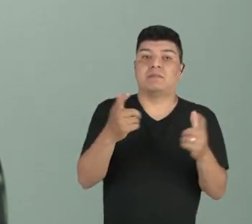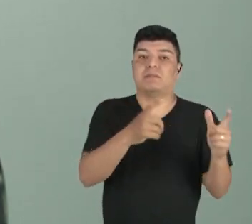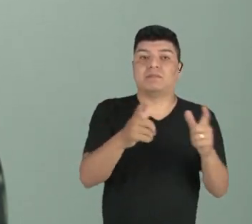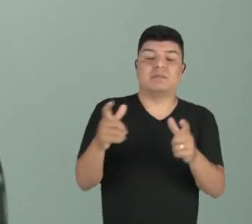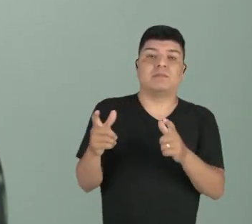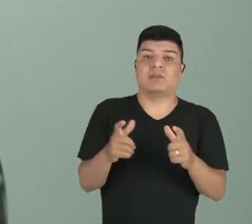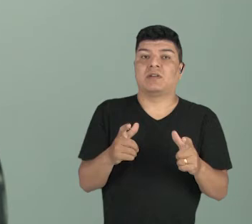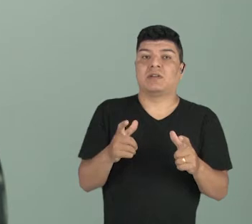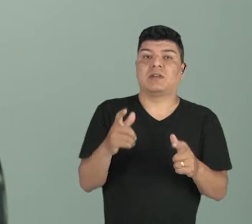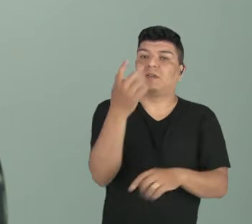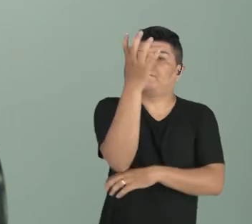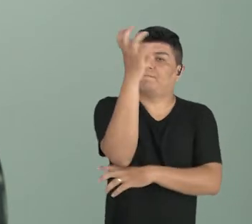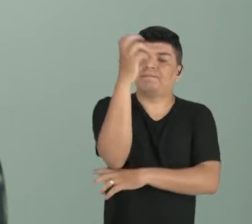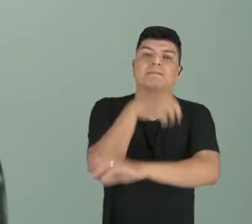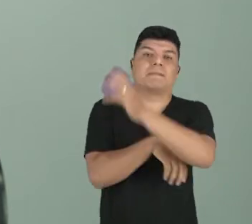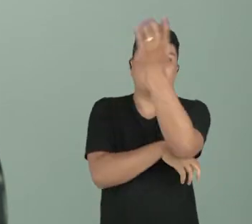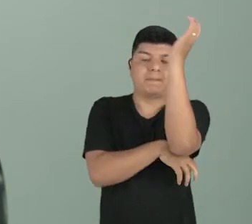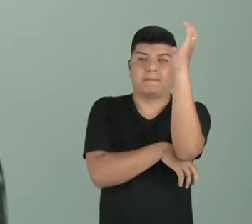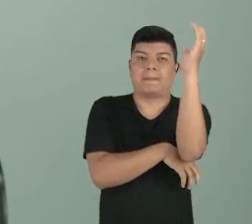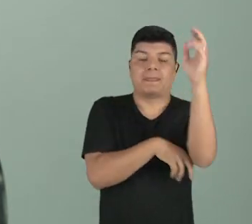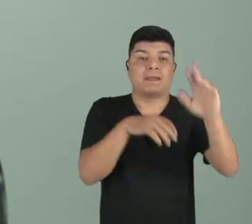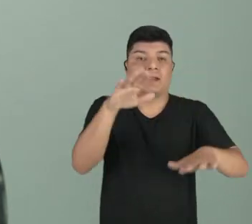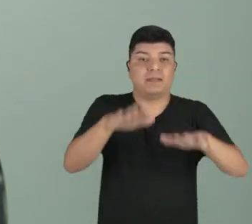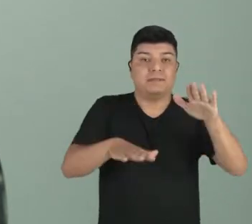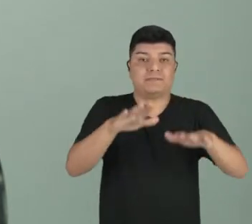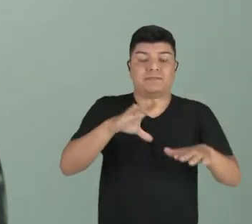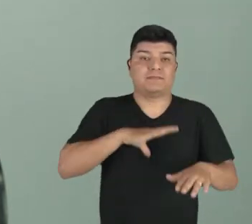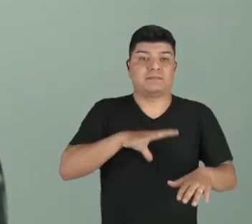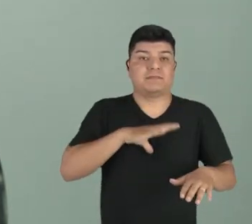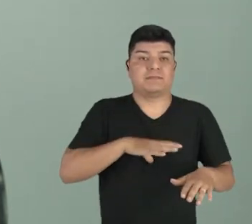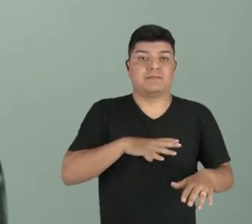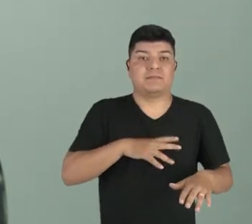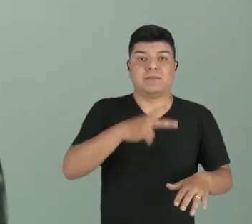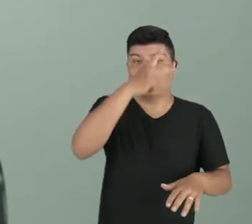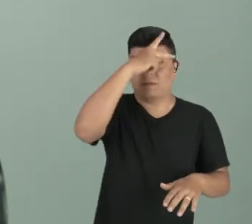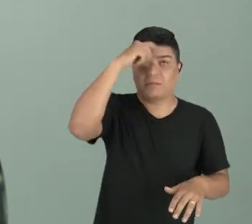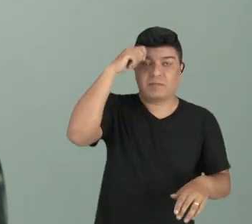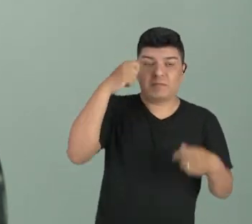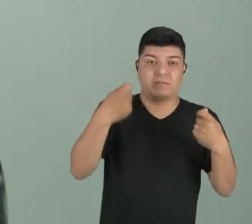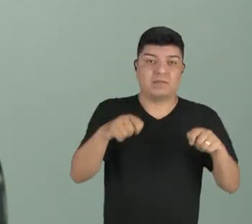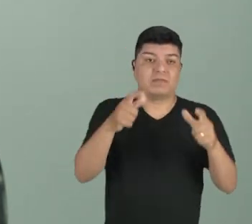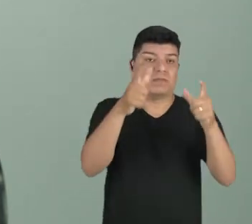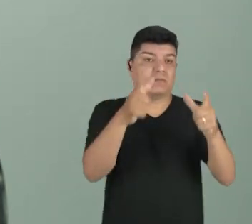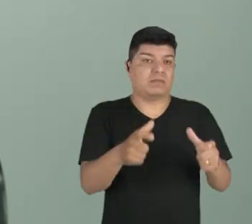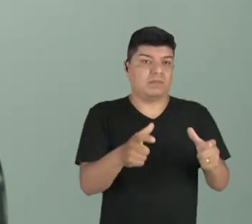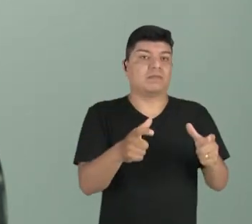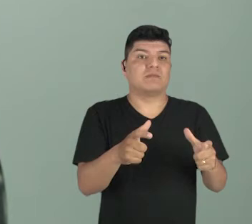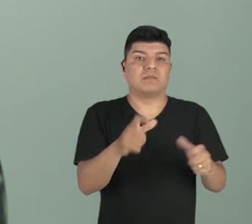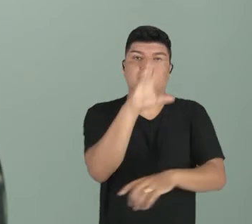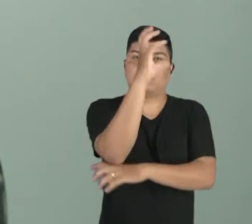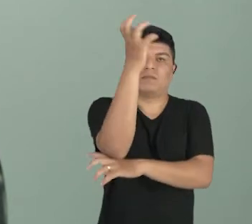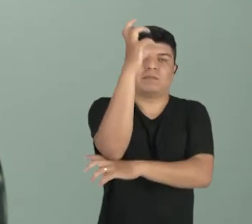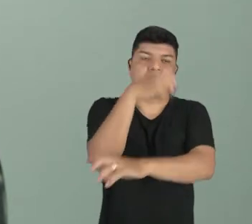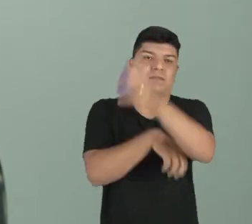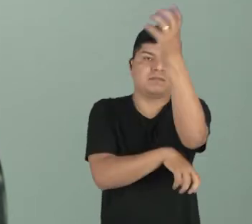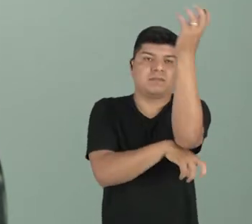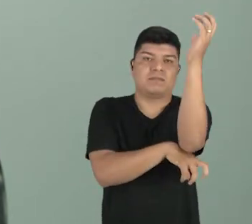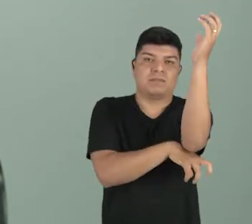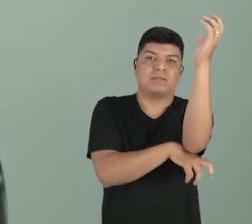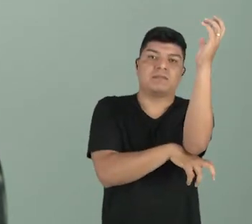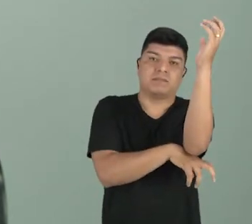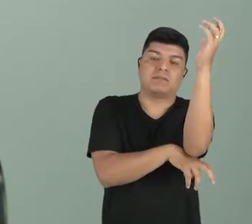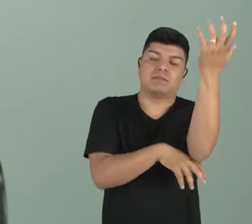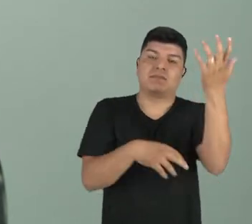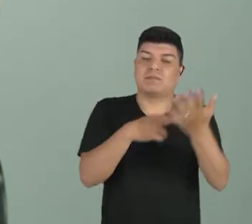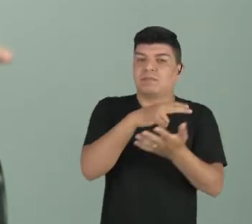áreas verdes, né, locais de áreas verdes. É por isso que geralmente numa cidade a prefeitura tem que deixar um local para áreas verdes.